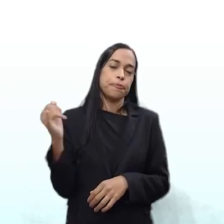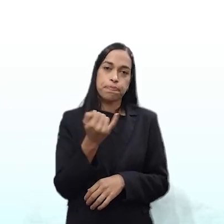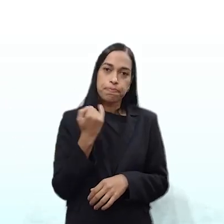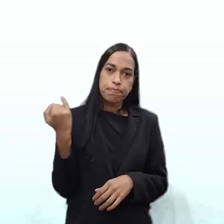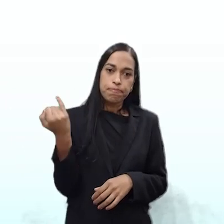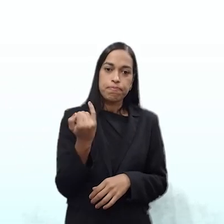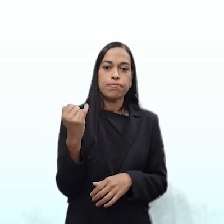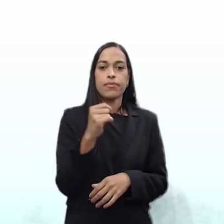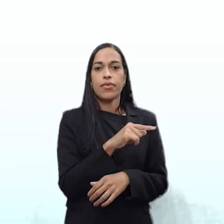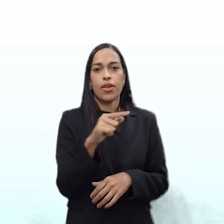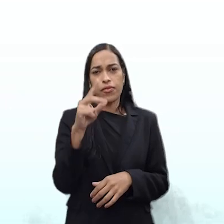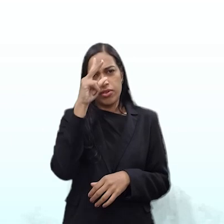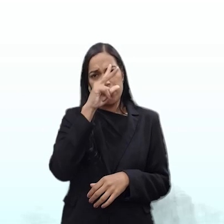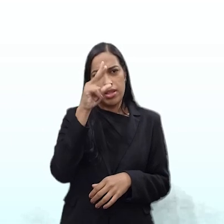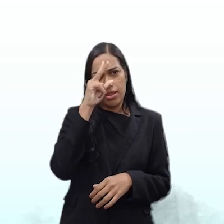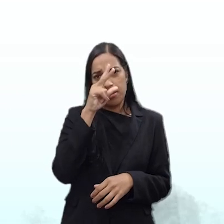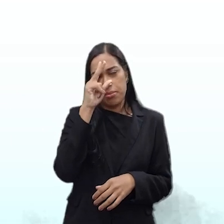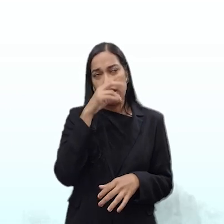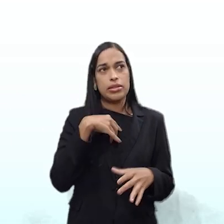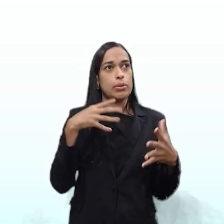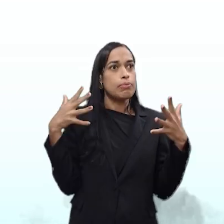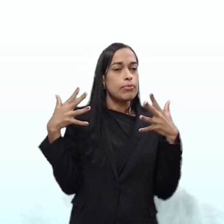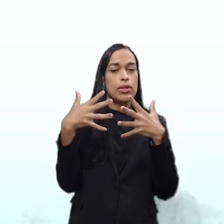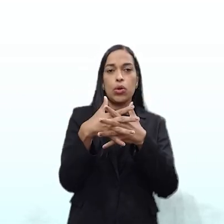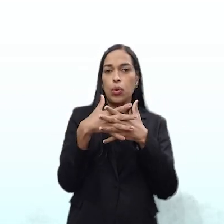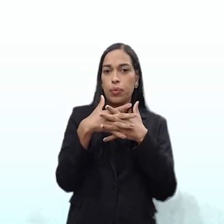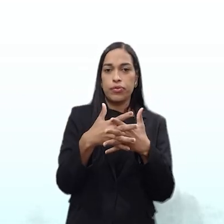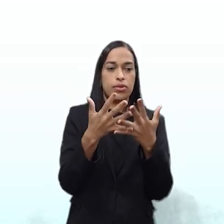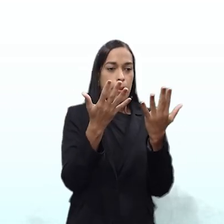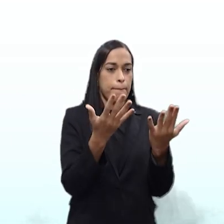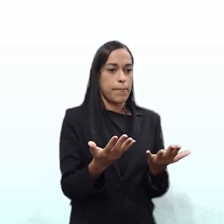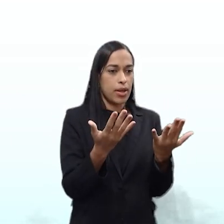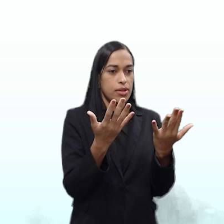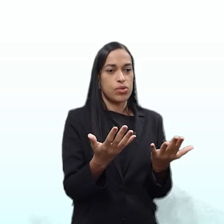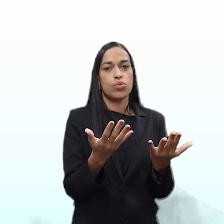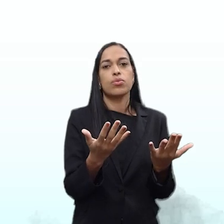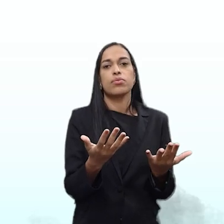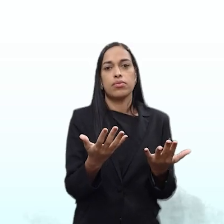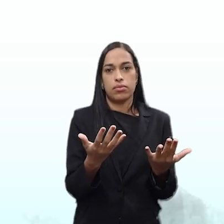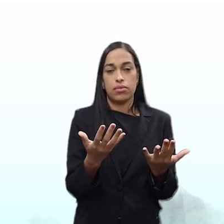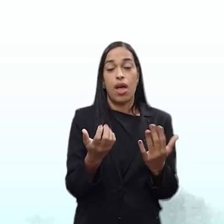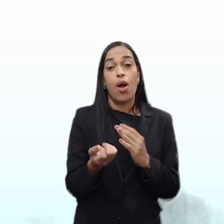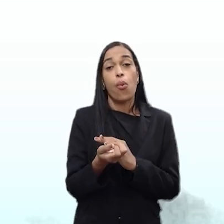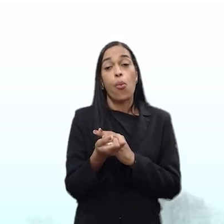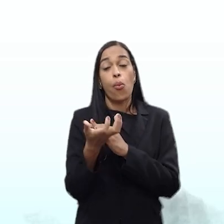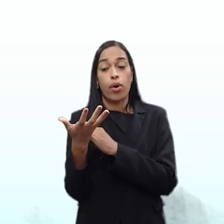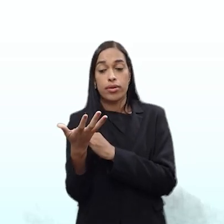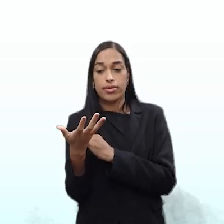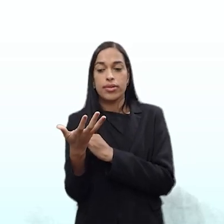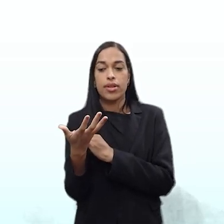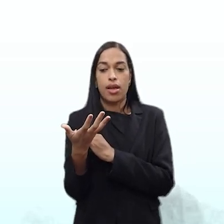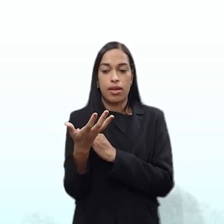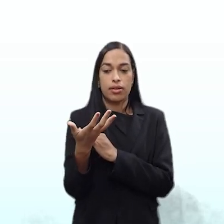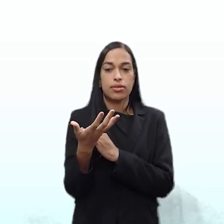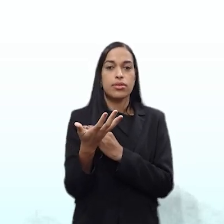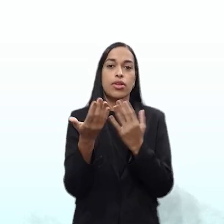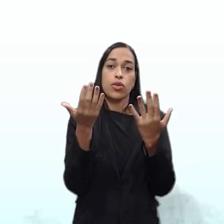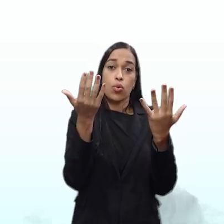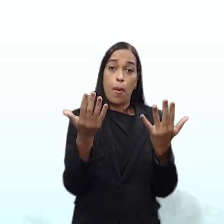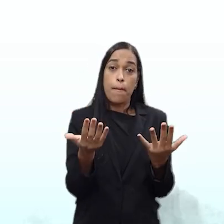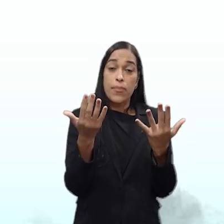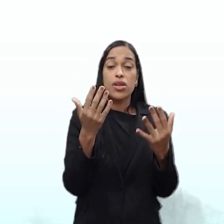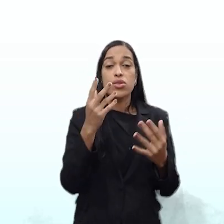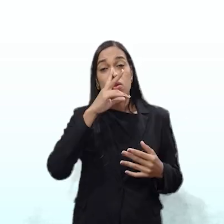você lembrar que você não deve confundir peso e massa. Massa é a quantidade de matéria, enquanto peso